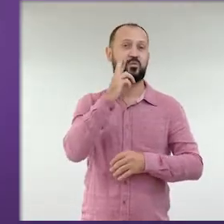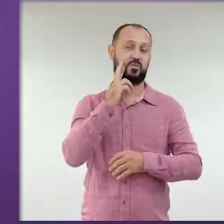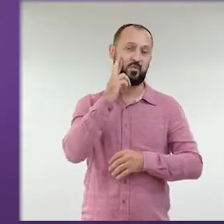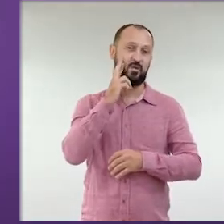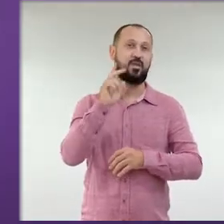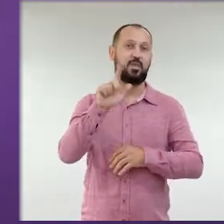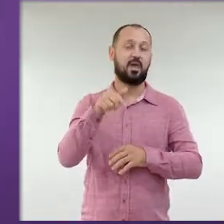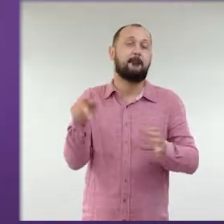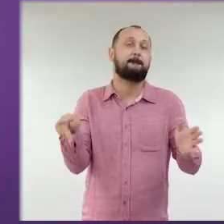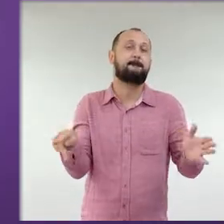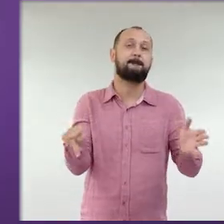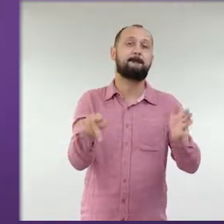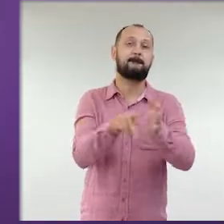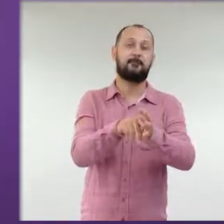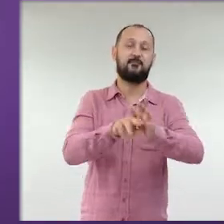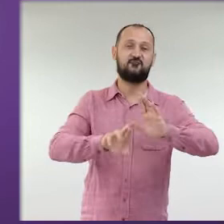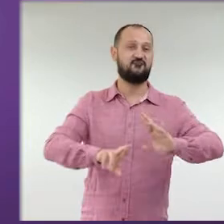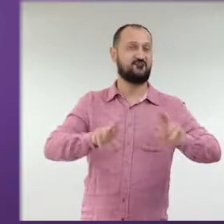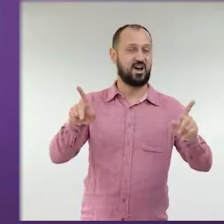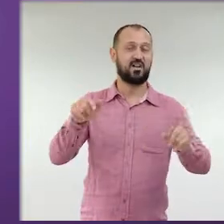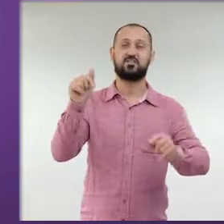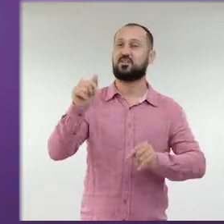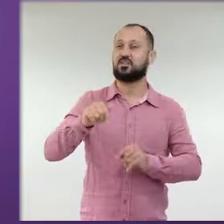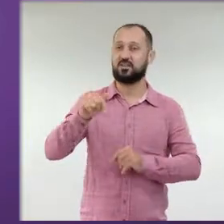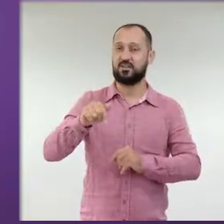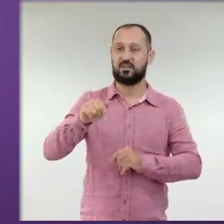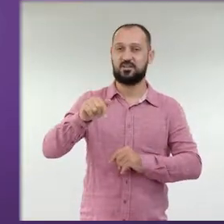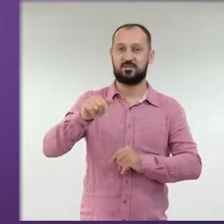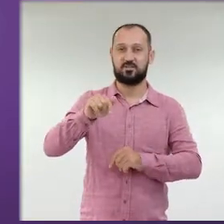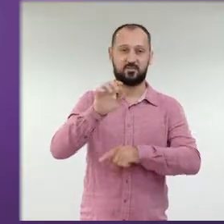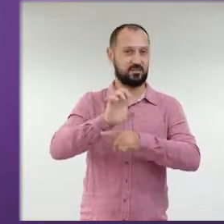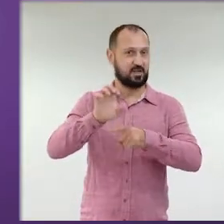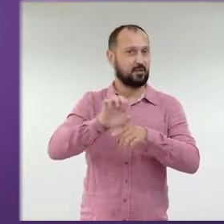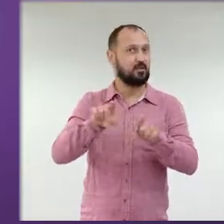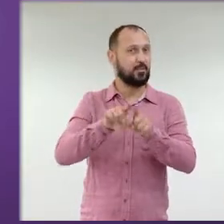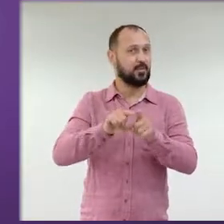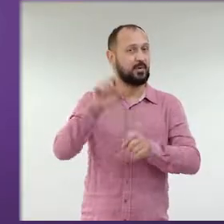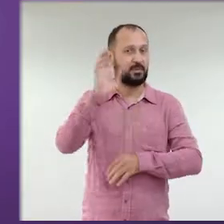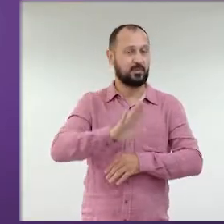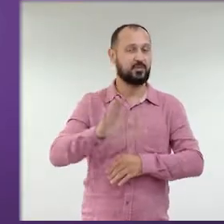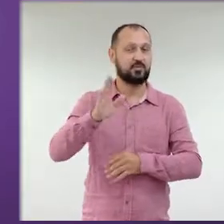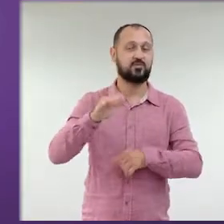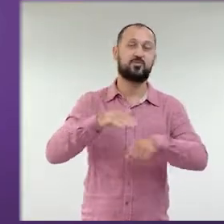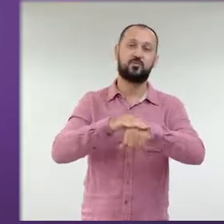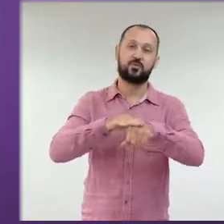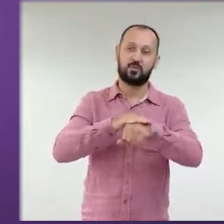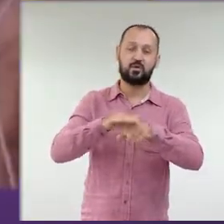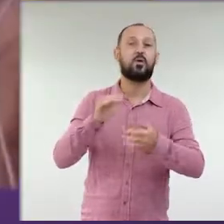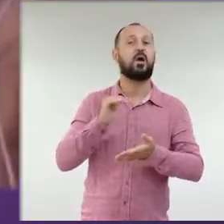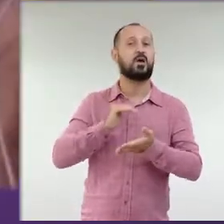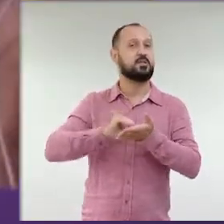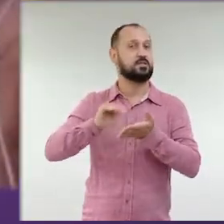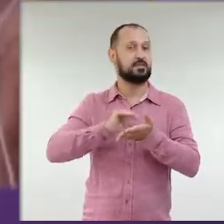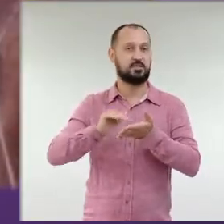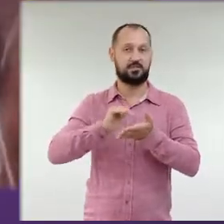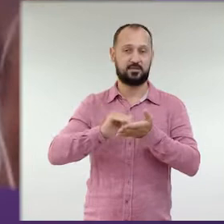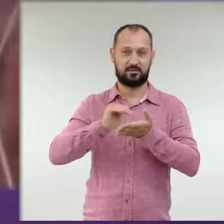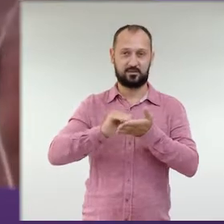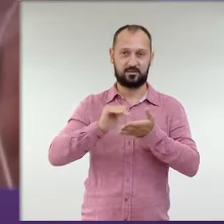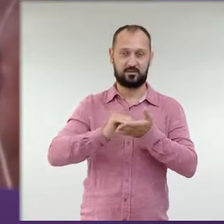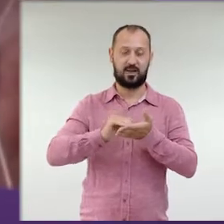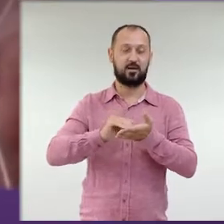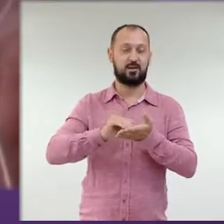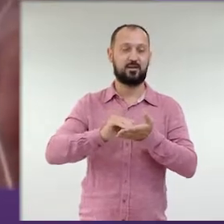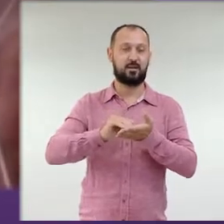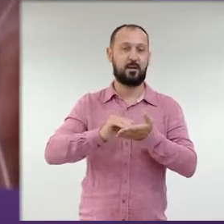campanha bastante emblemática também aqui no nosso estado e no Brasil. Sobre o tema nós vamos conversar com a subsecretária